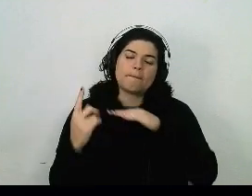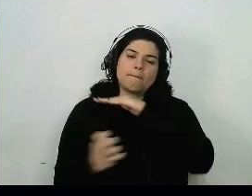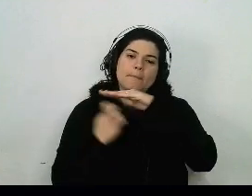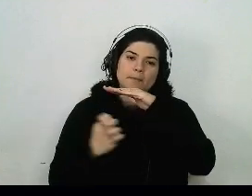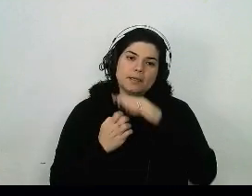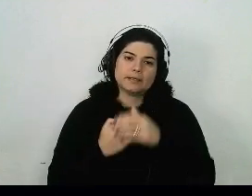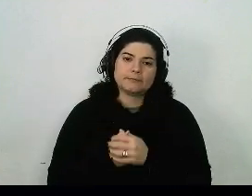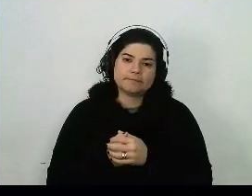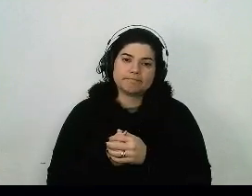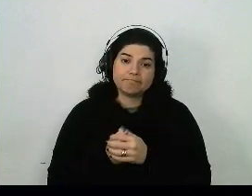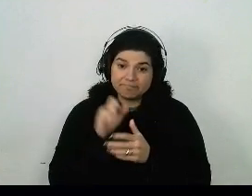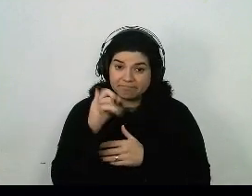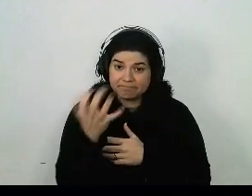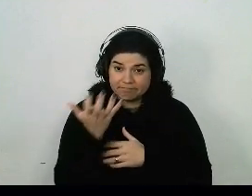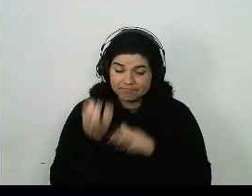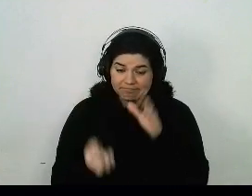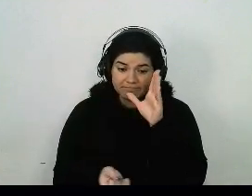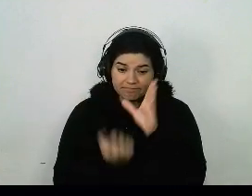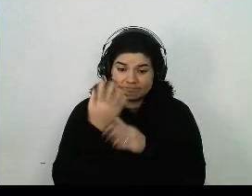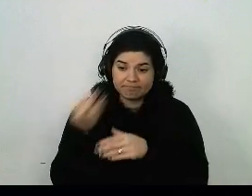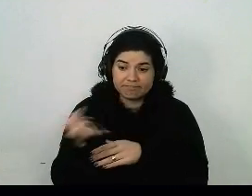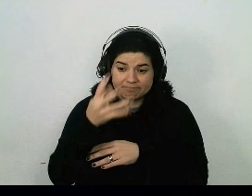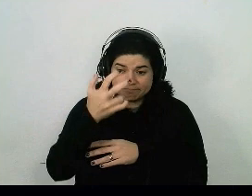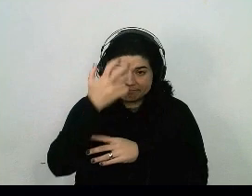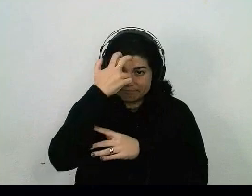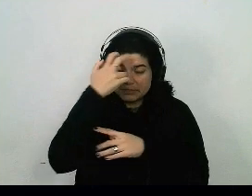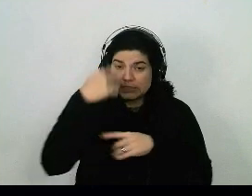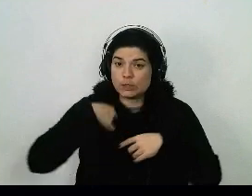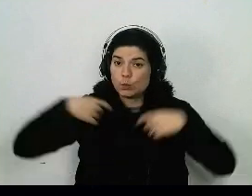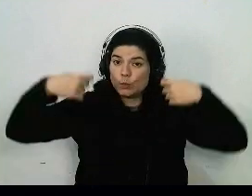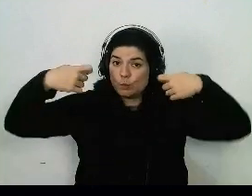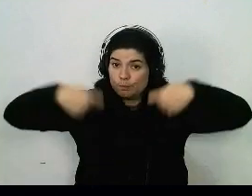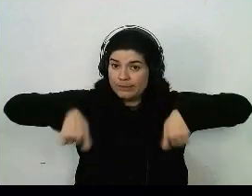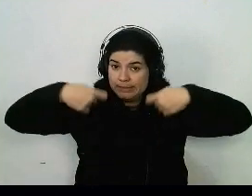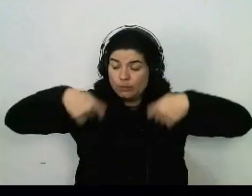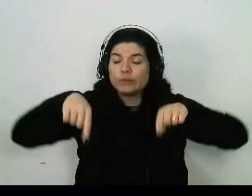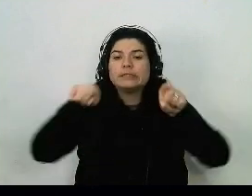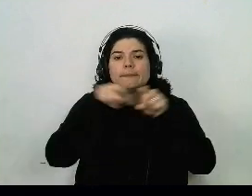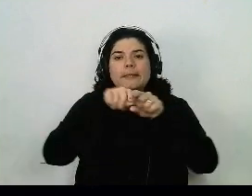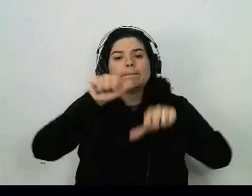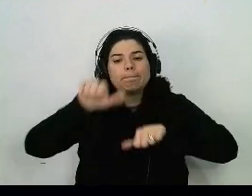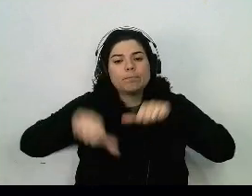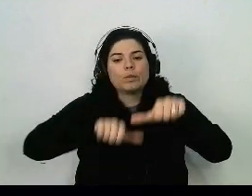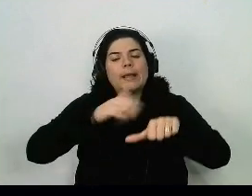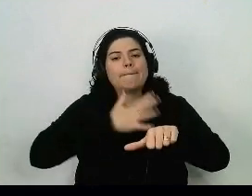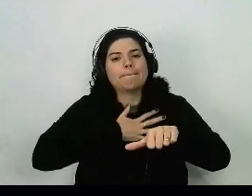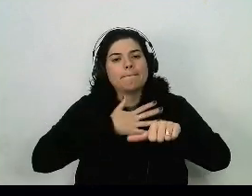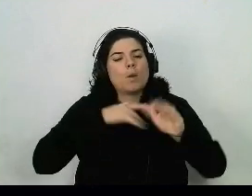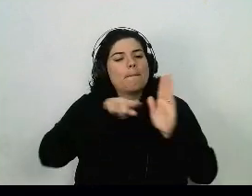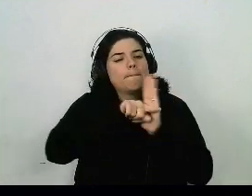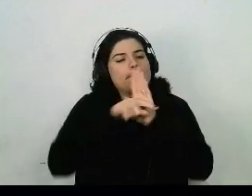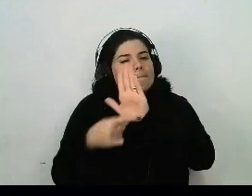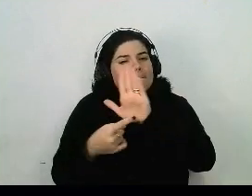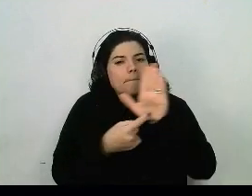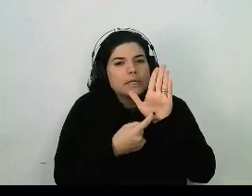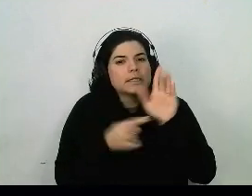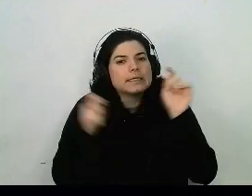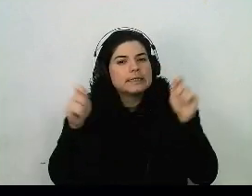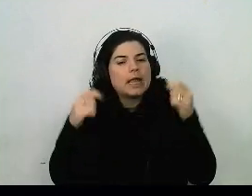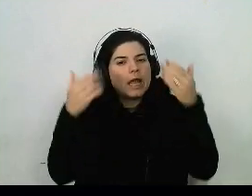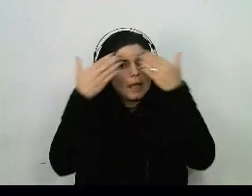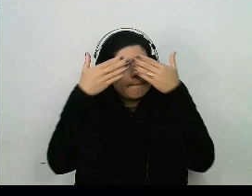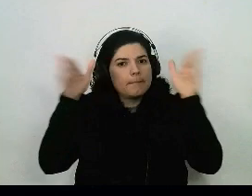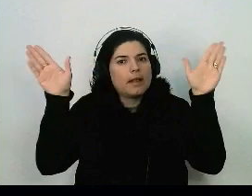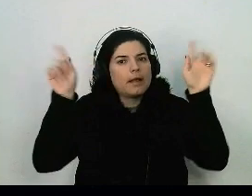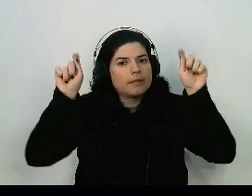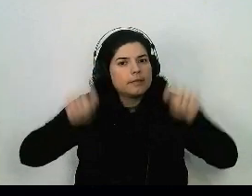criar uma nova cultura eu preciso também variar as minhas métricas para a gente ampliar essa sensação de